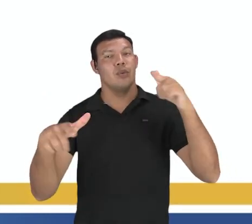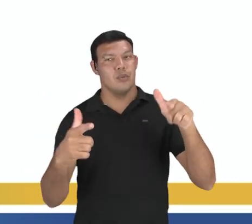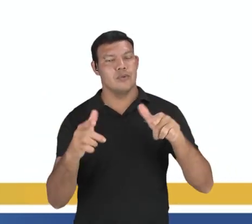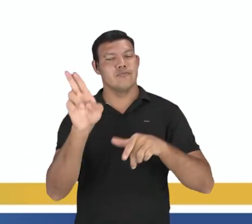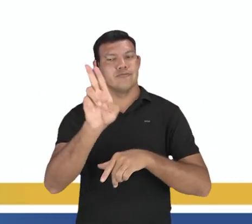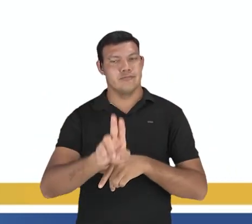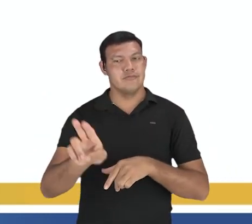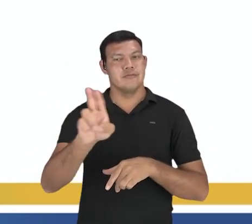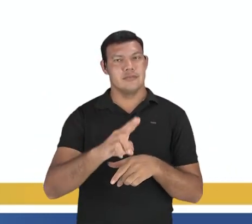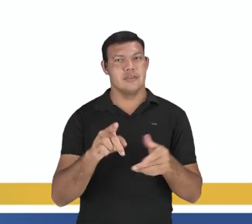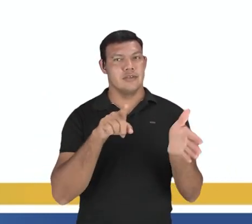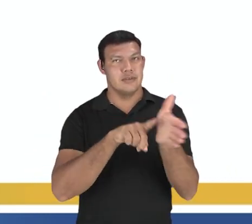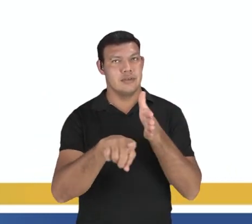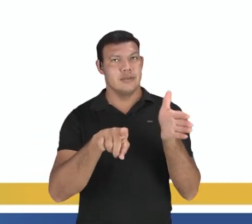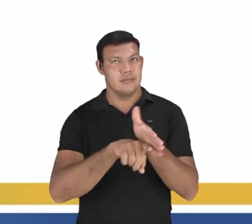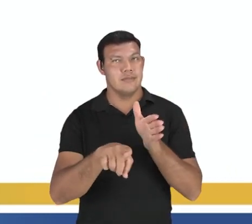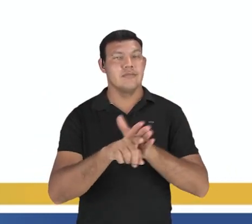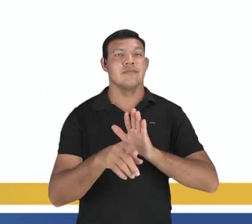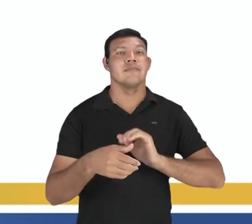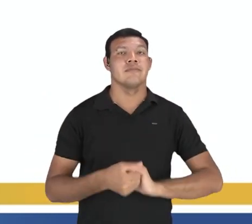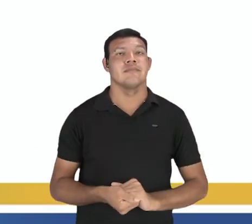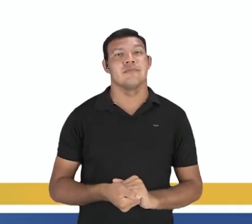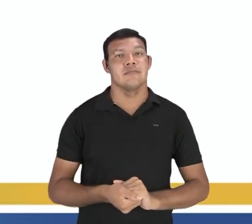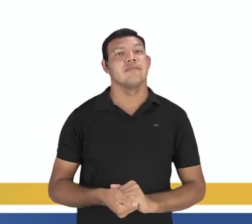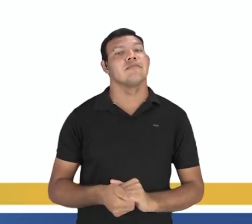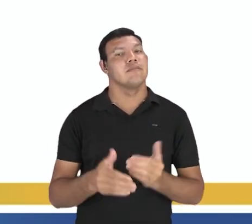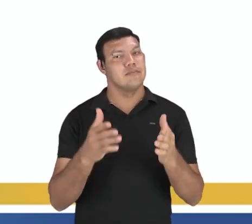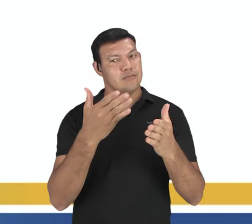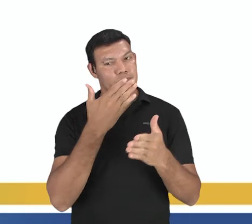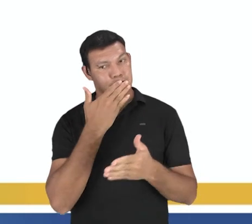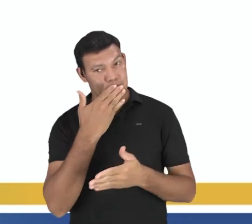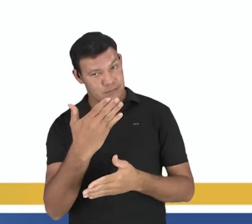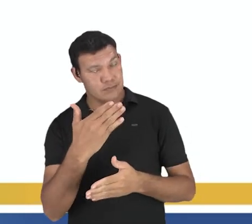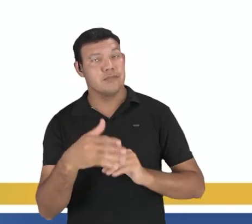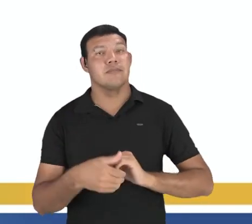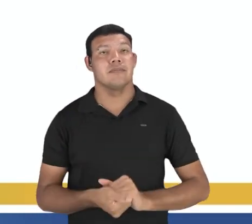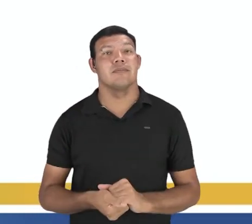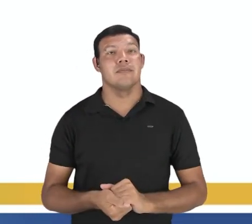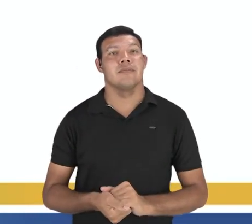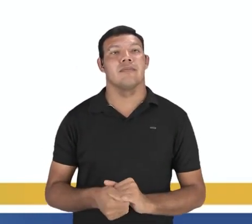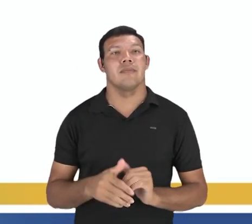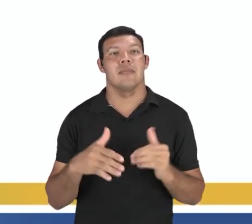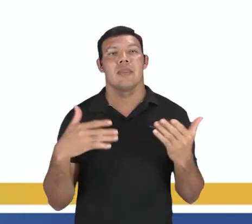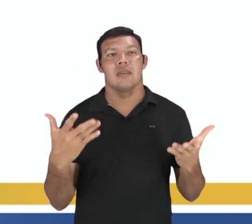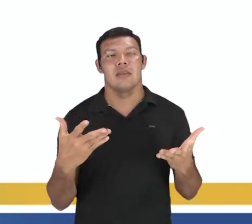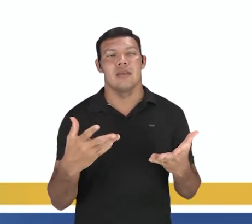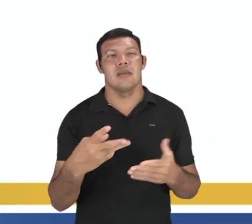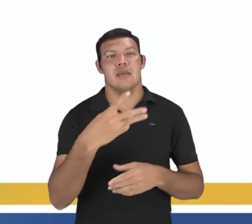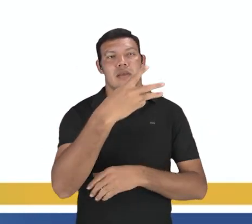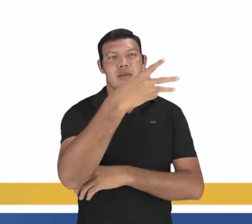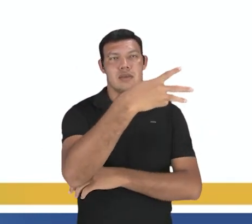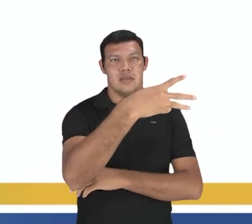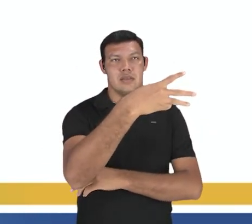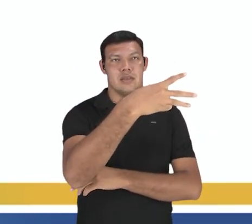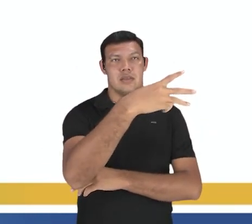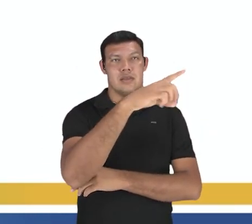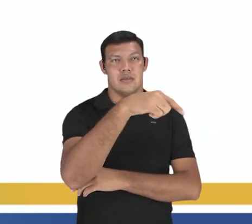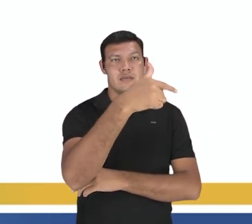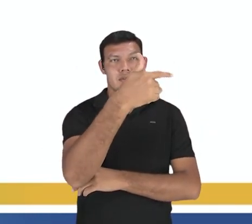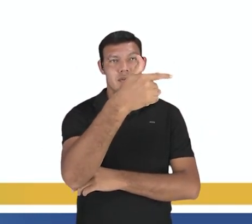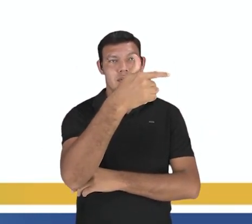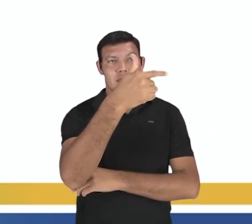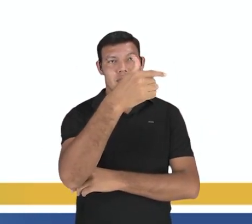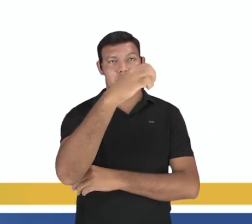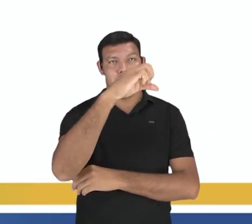nessa questão que foram MM o DM que a questão pede né não exige que isso aconteça Então a gente tem que fazer o universo né